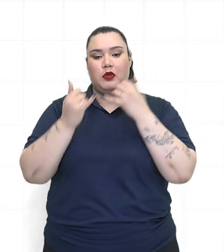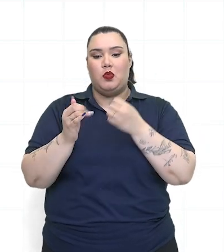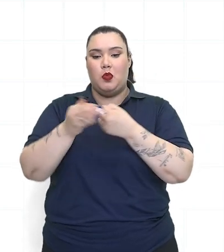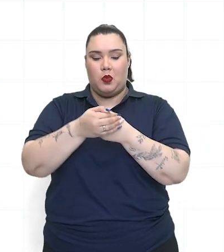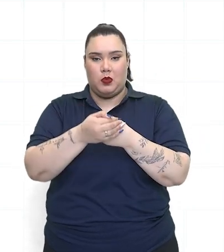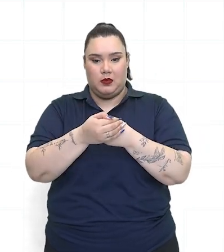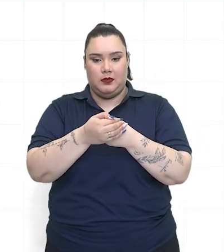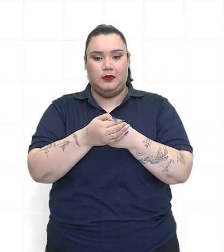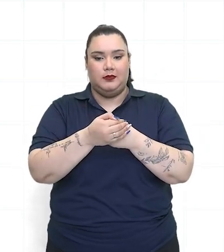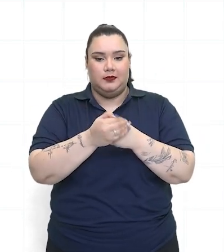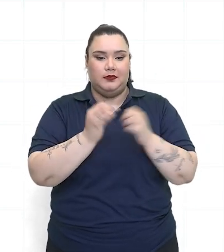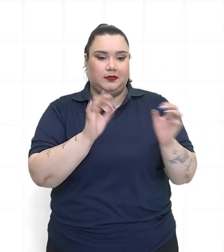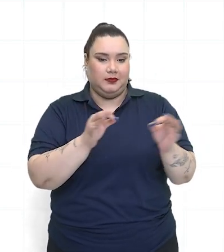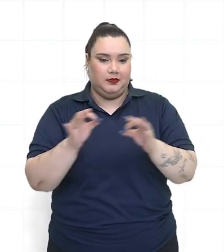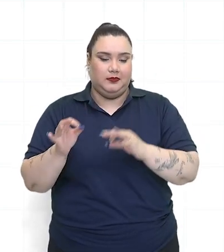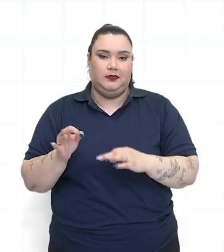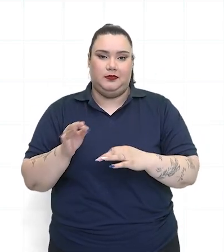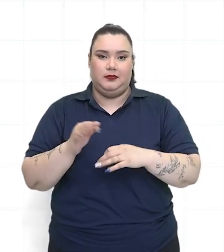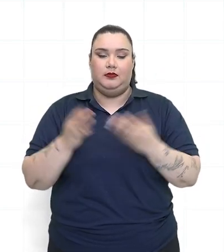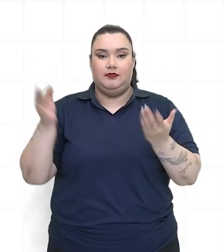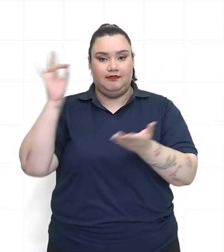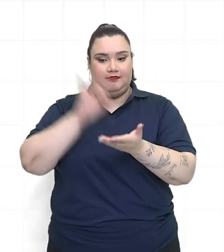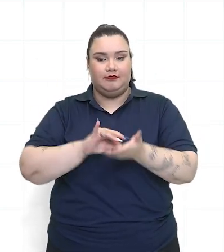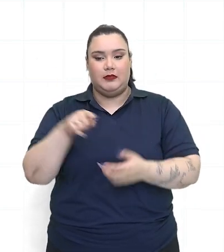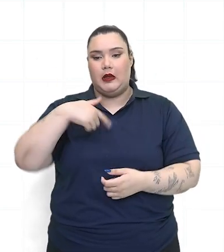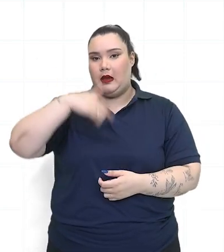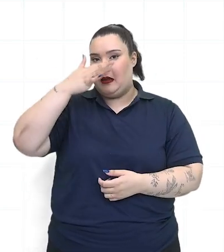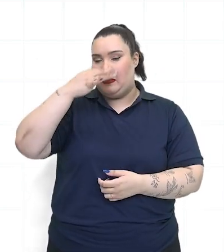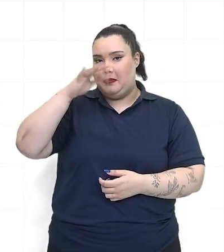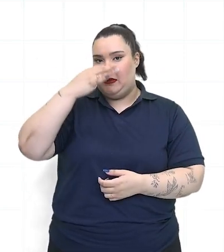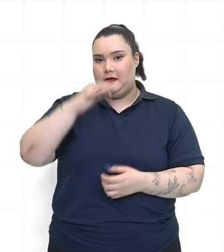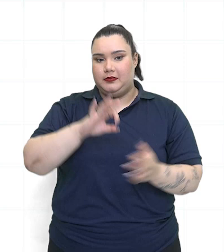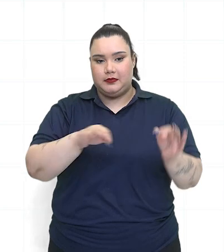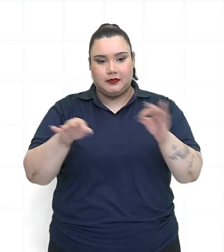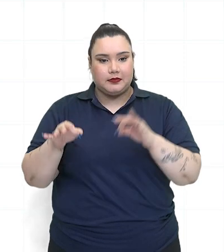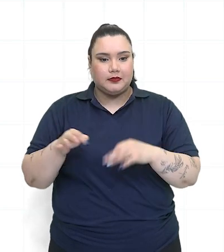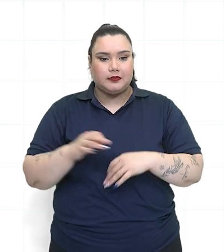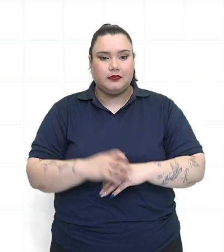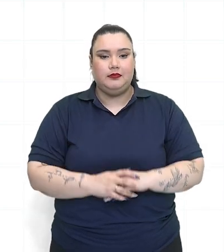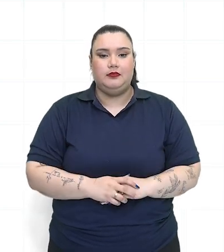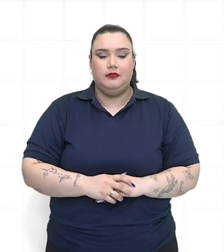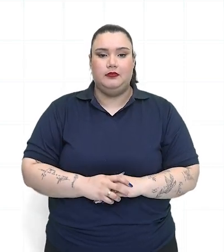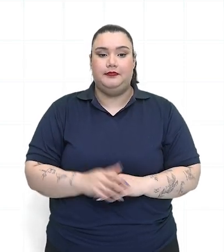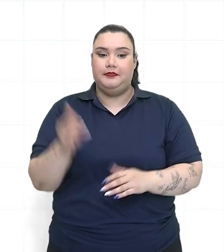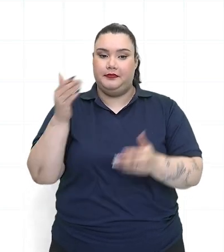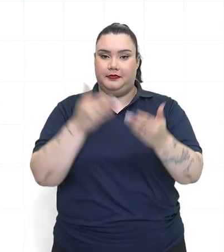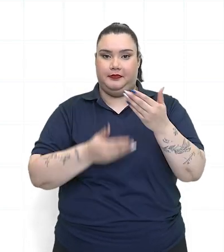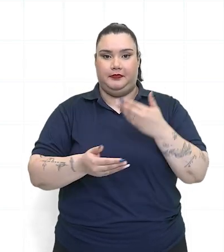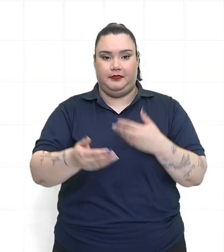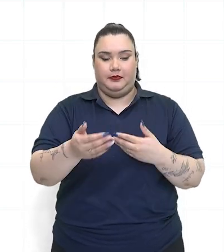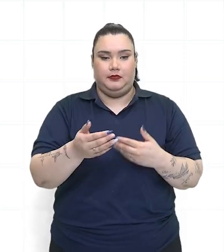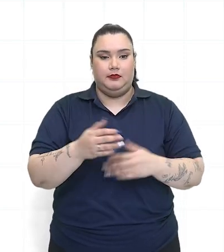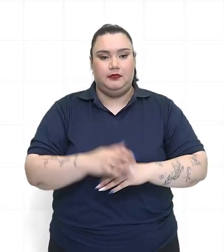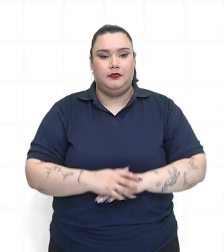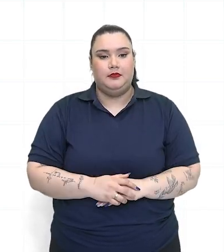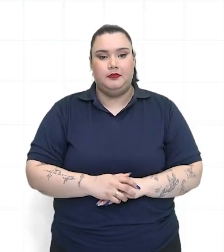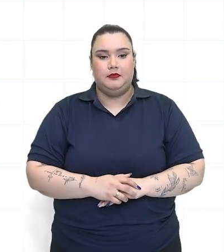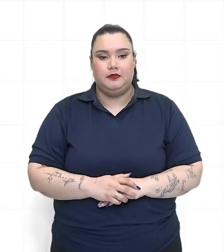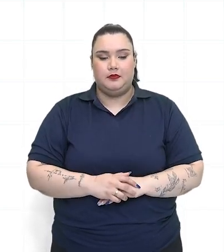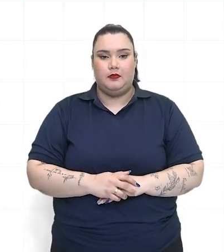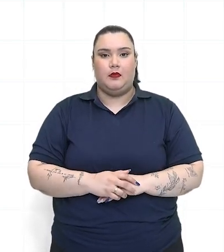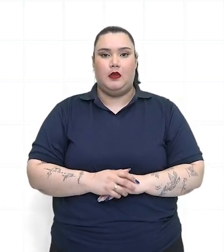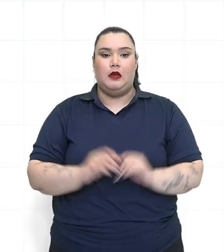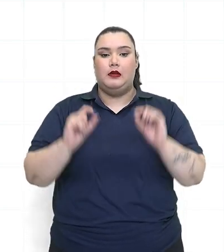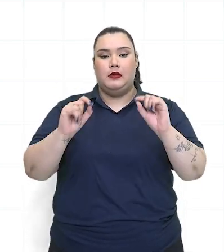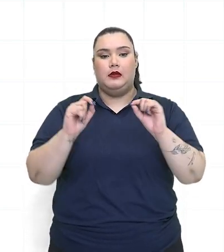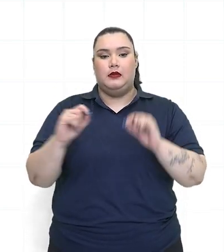ele estava literalmente resfriado, gripado. Muito bem. Seguindo, então, o que